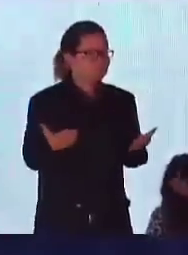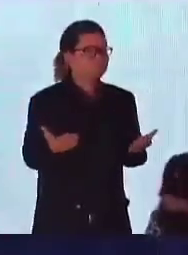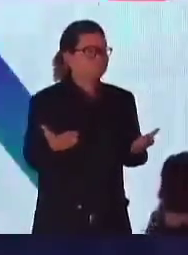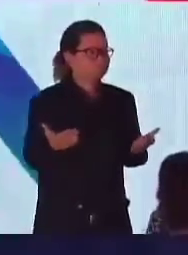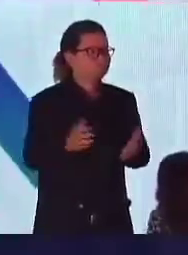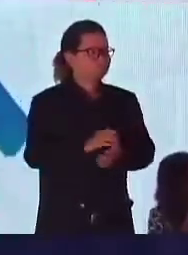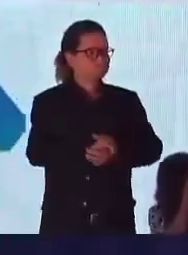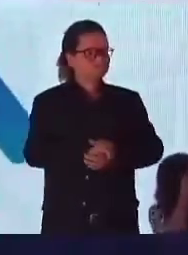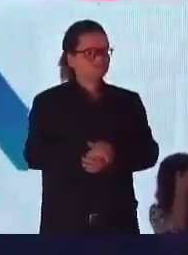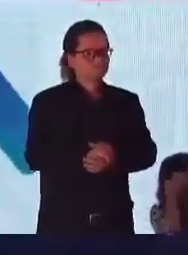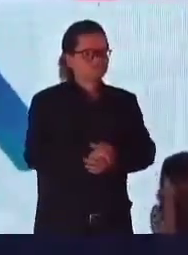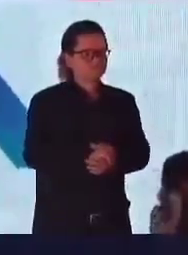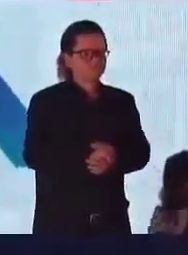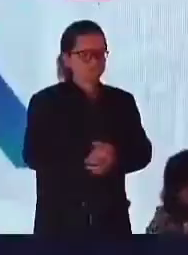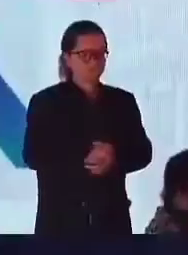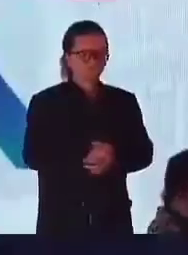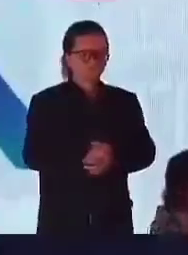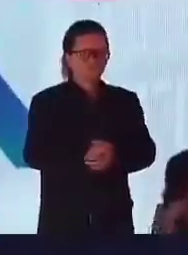nominal. Então,